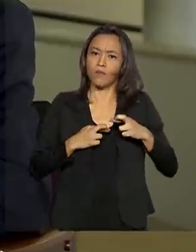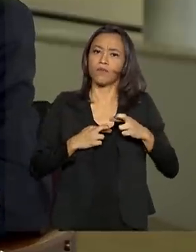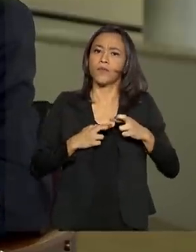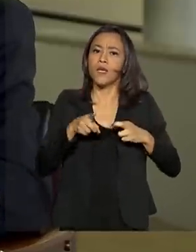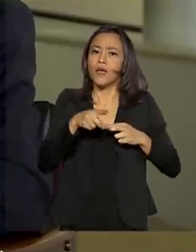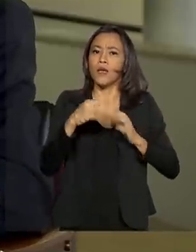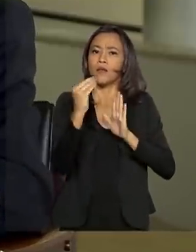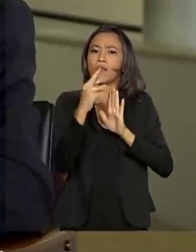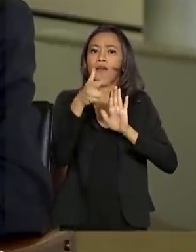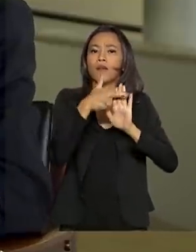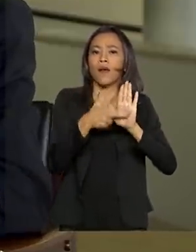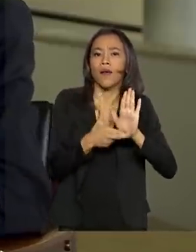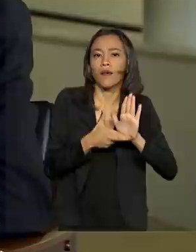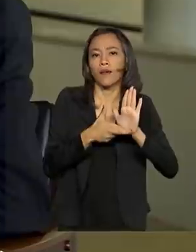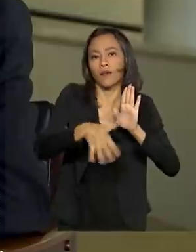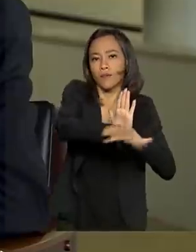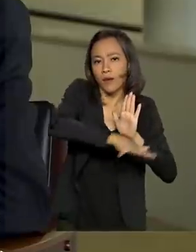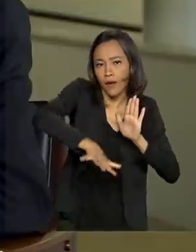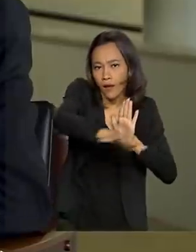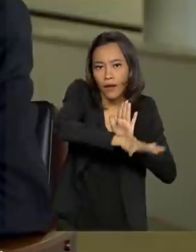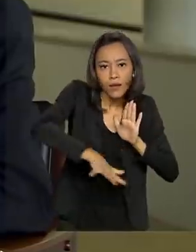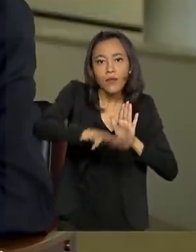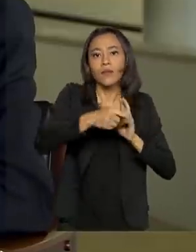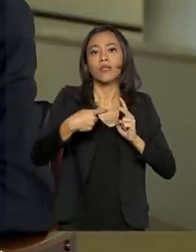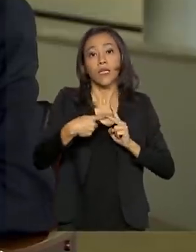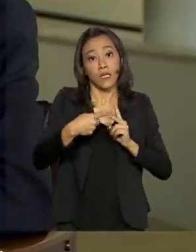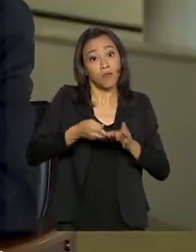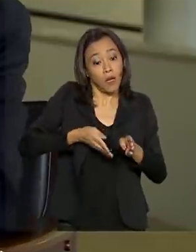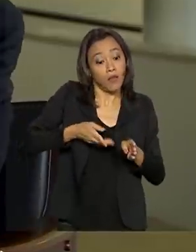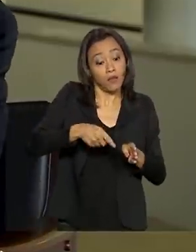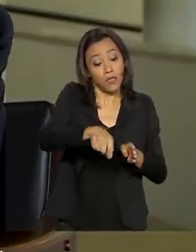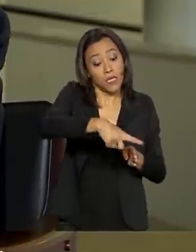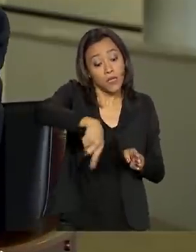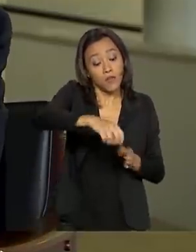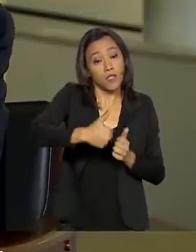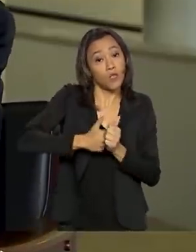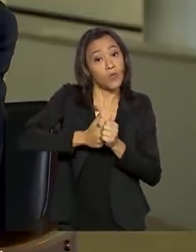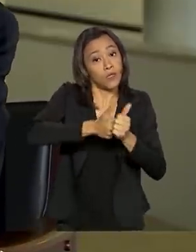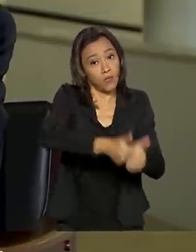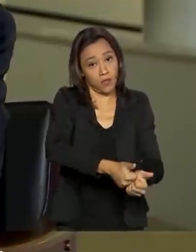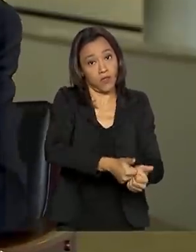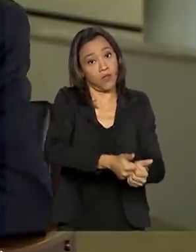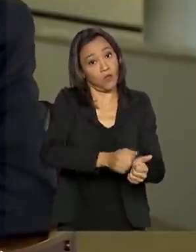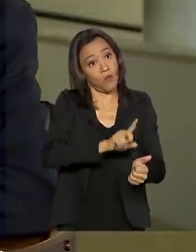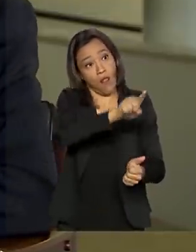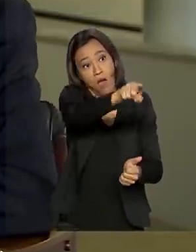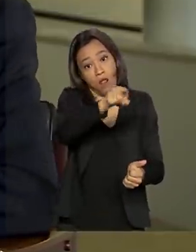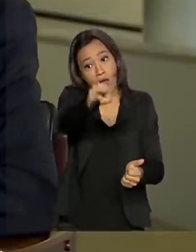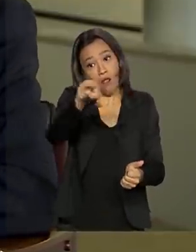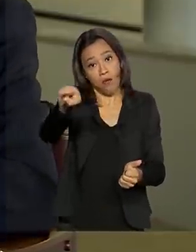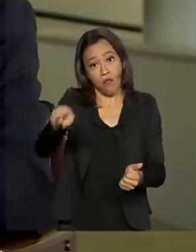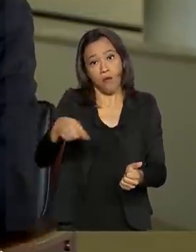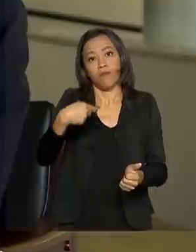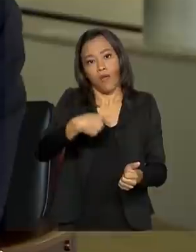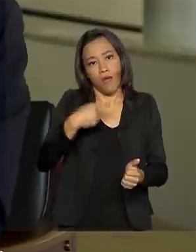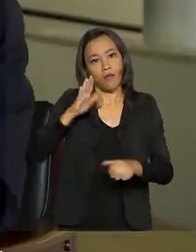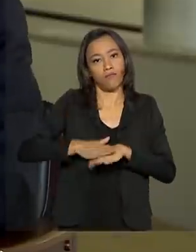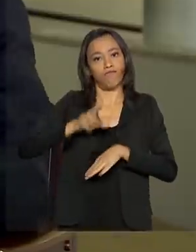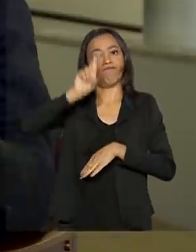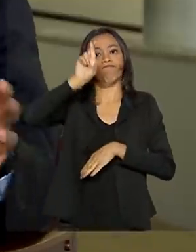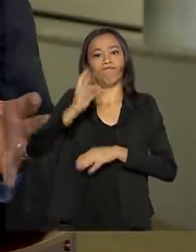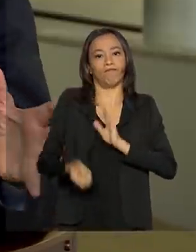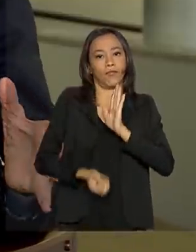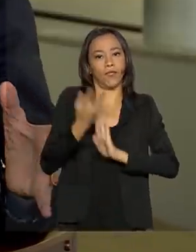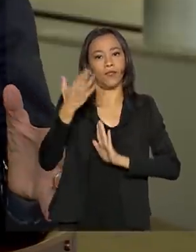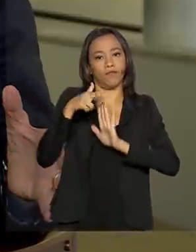segurança cibernética e estabelece normas para que esses princípios sejam aplicados na ponta da linha. Então, os